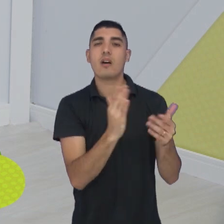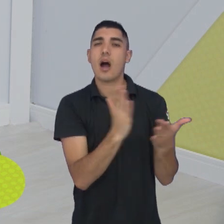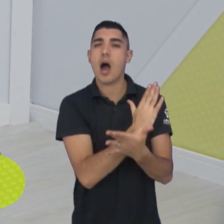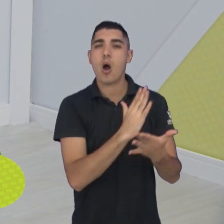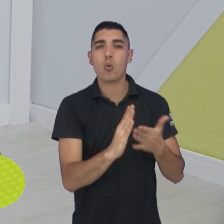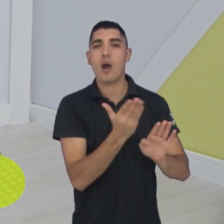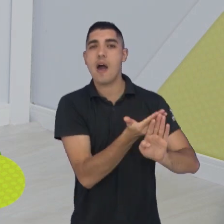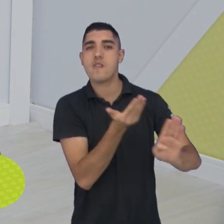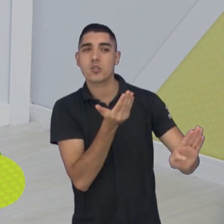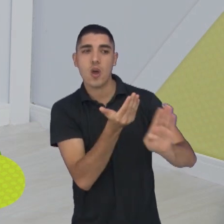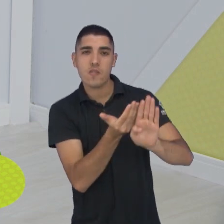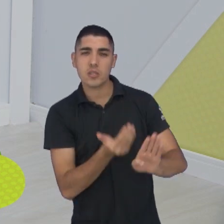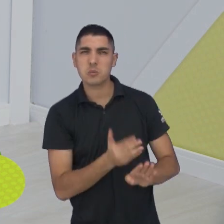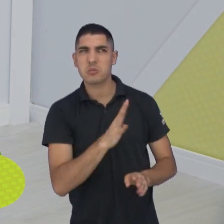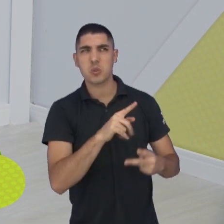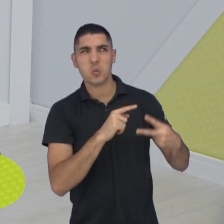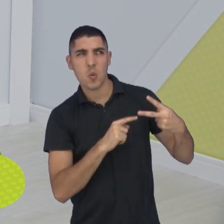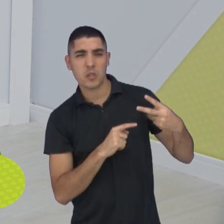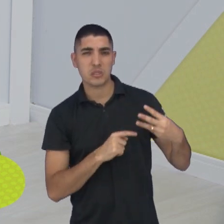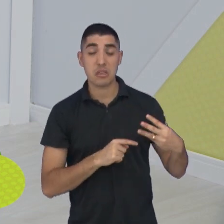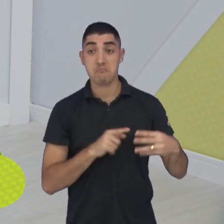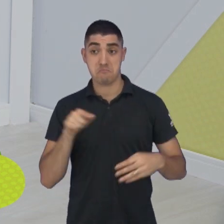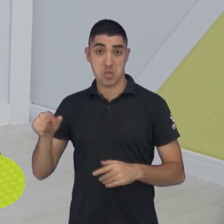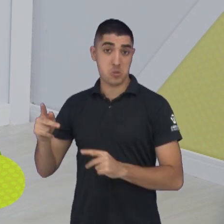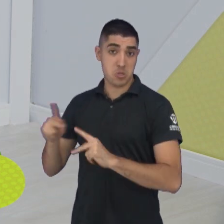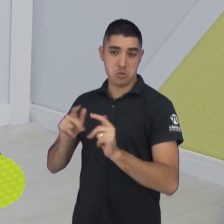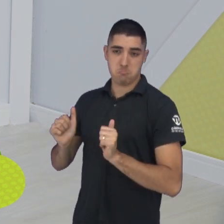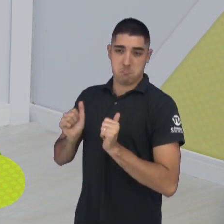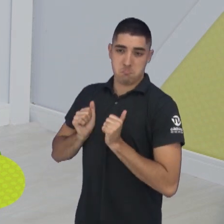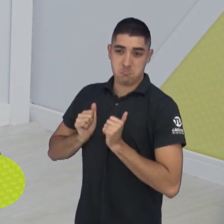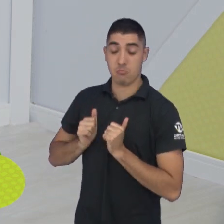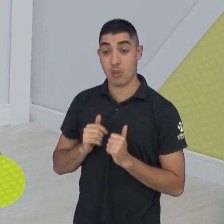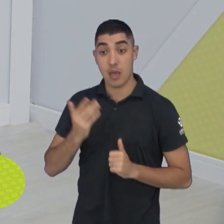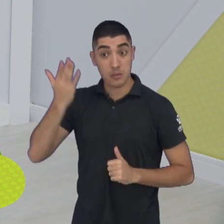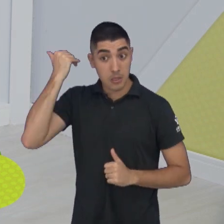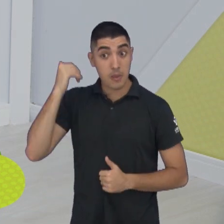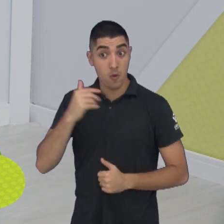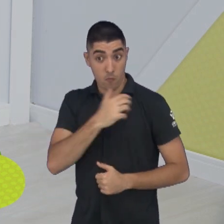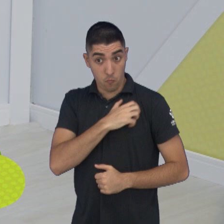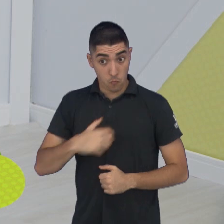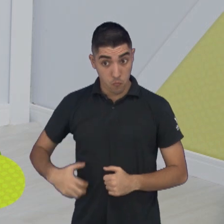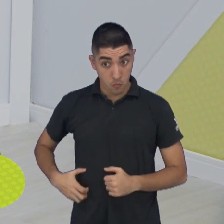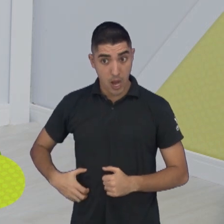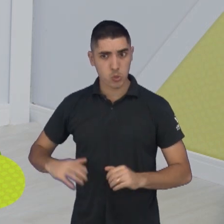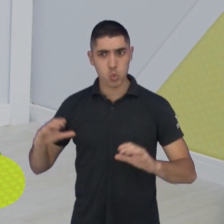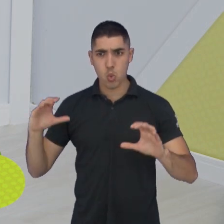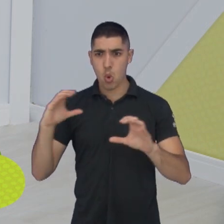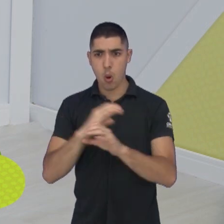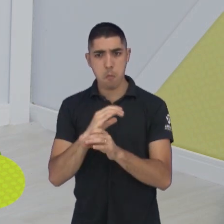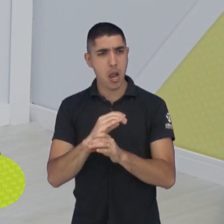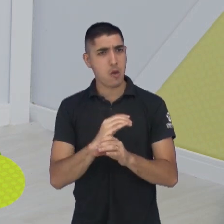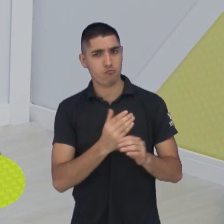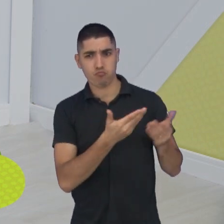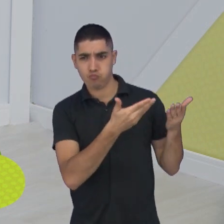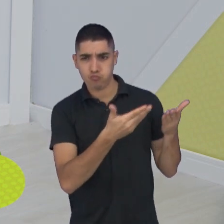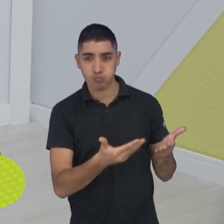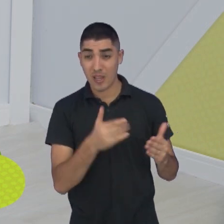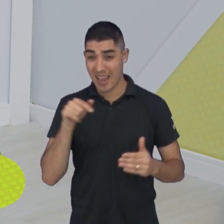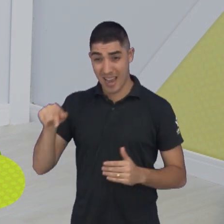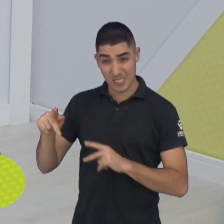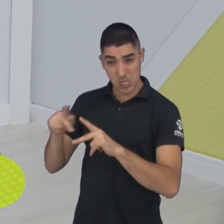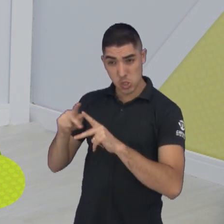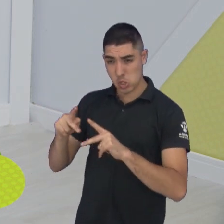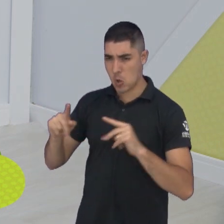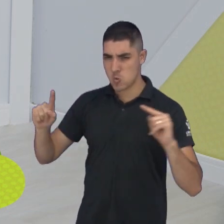jogadores naquela oportunidade. O São José não tem nada com isso. O Vasco aquela vez veio completo, mas não sei o que aconteceu não. O São José jogou demais aquele dia, o Vasco